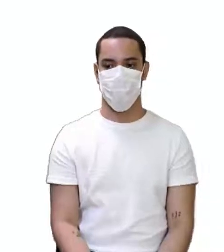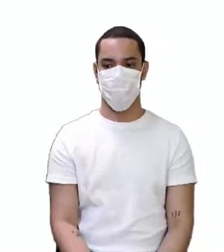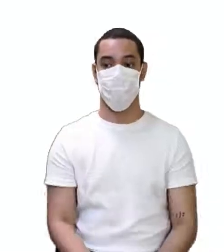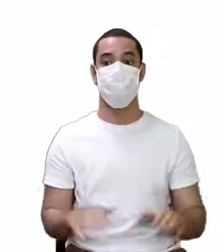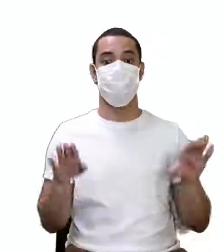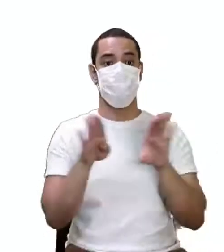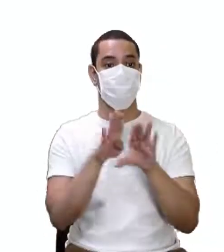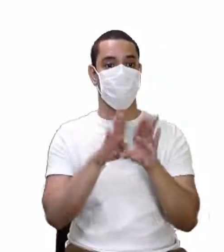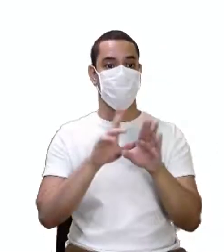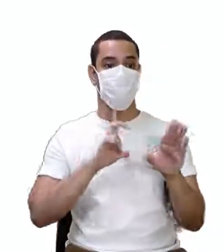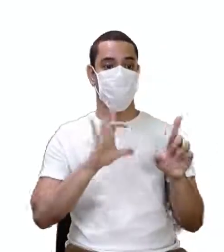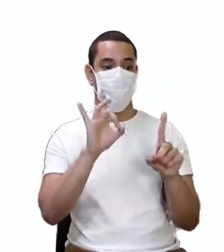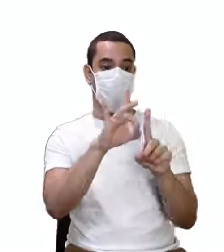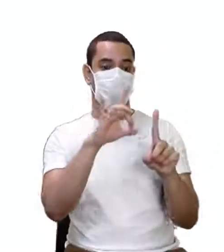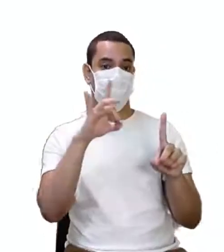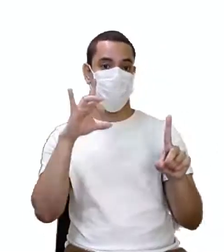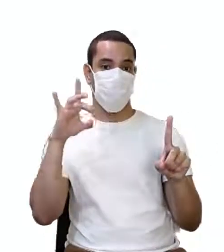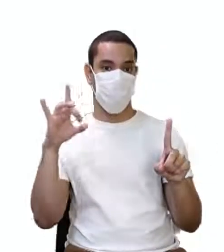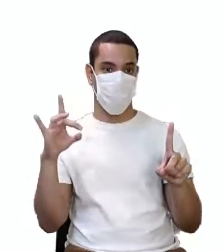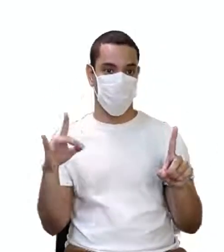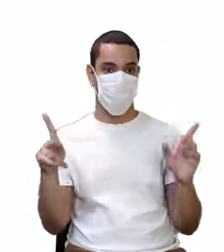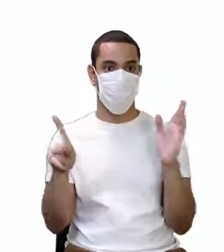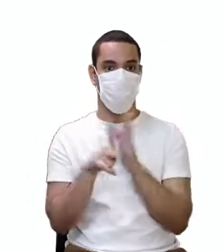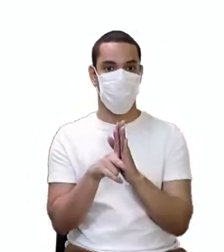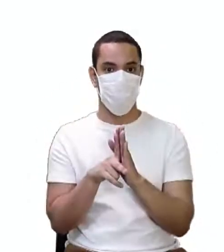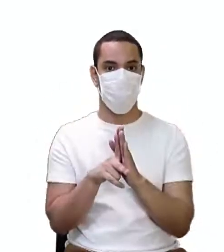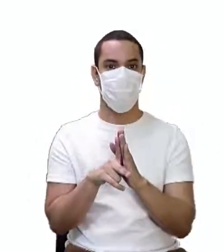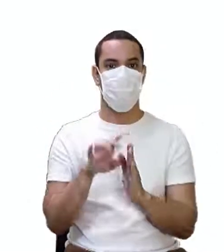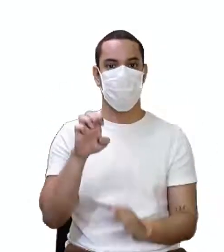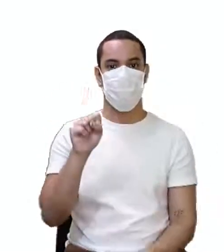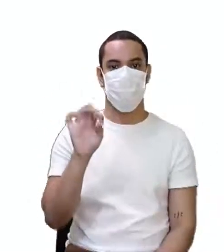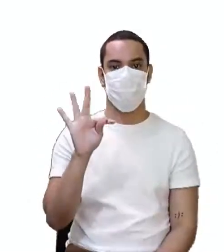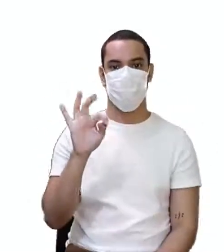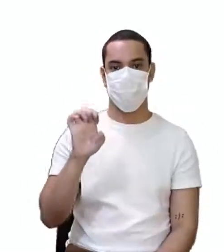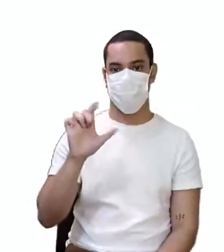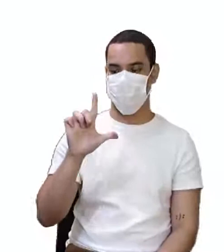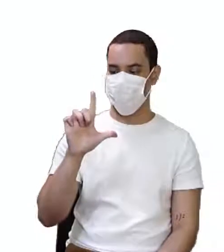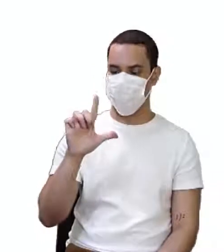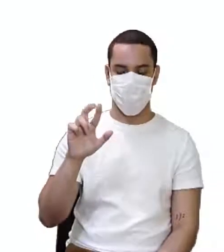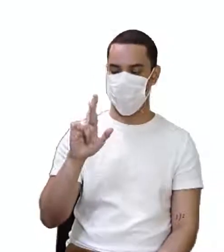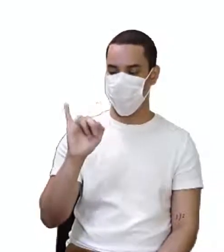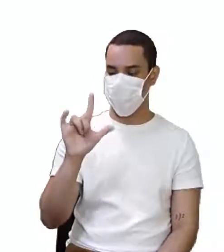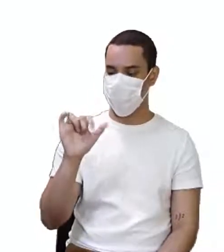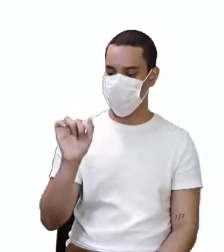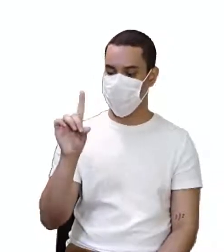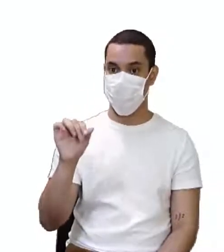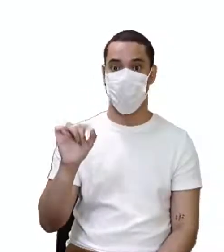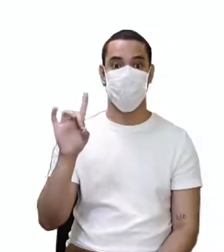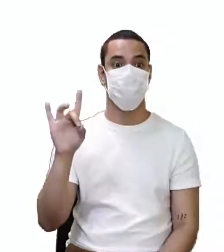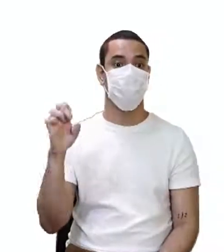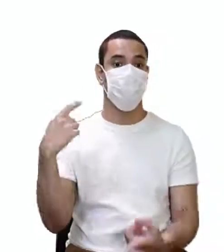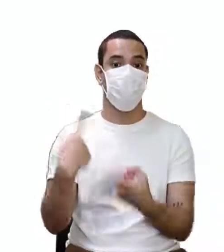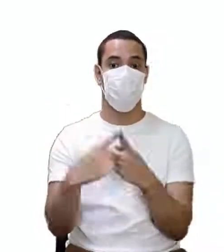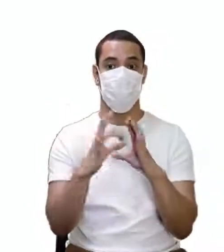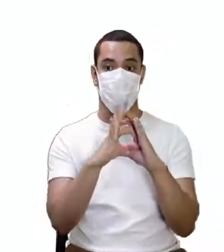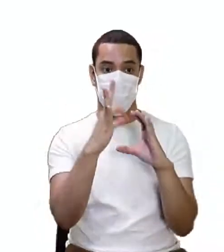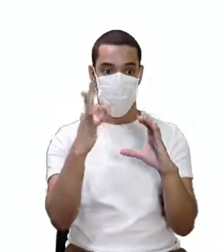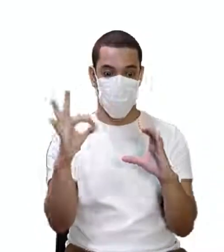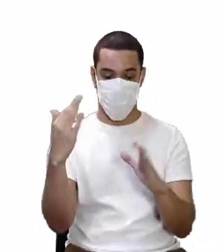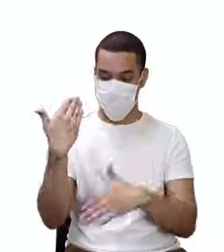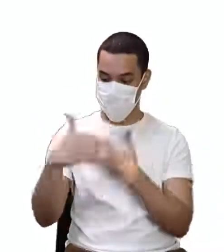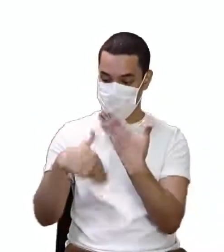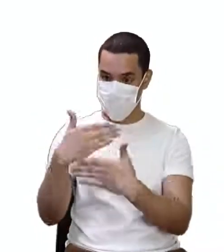A gente tem o isolamento por esterilidade dos híbridos ou pós-zigótico. O embrião